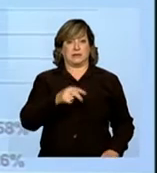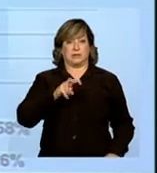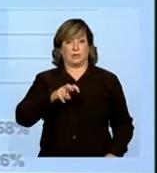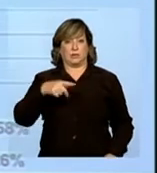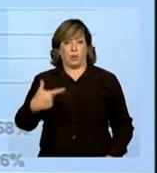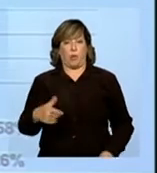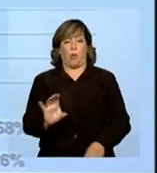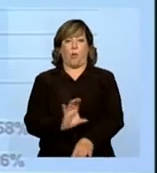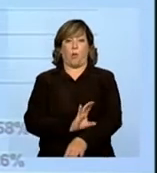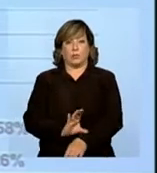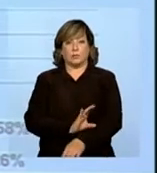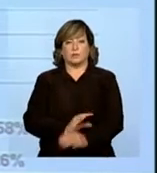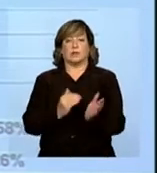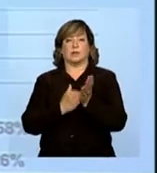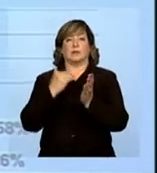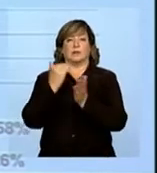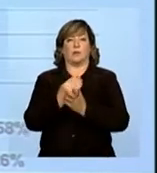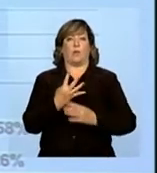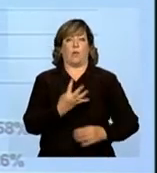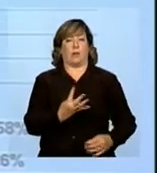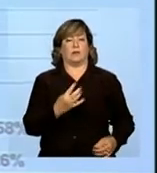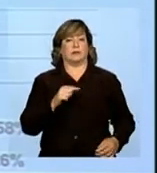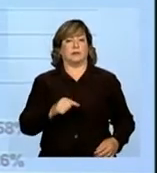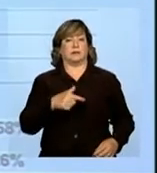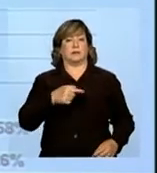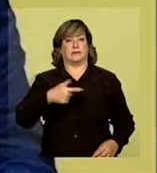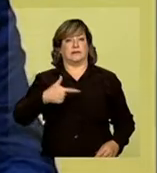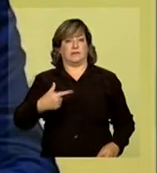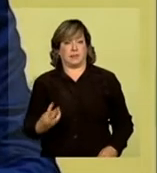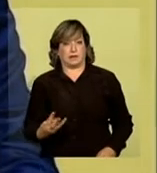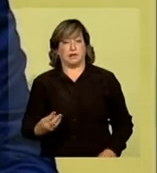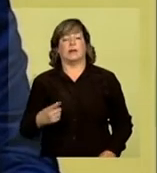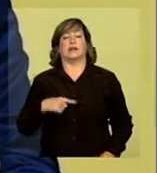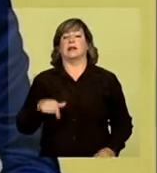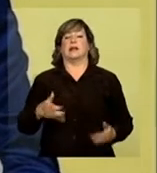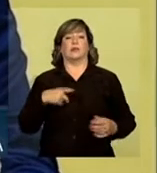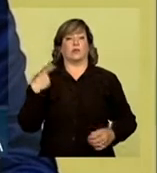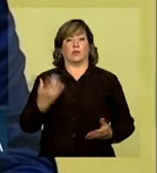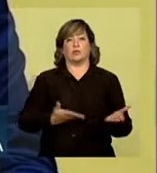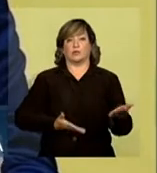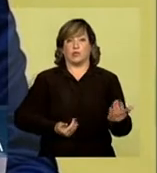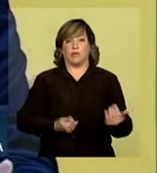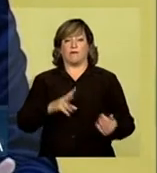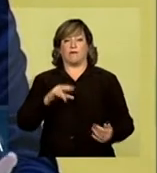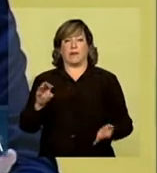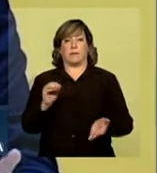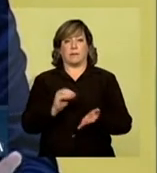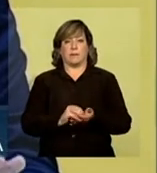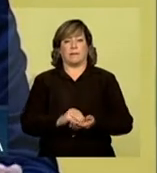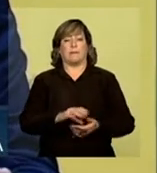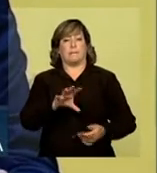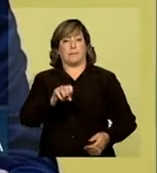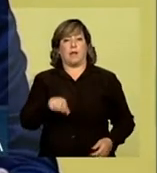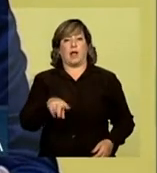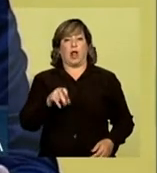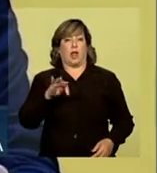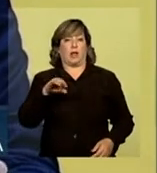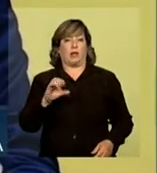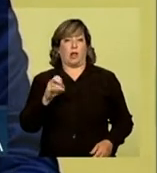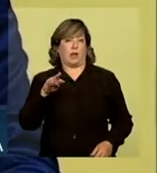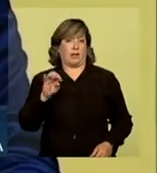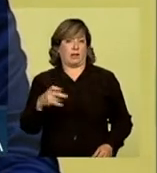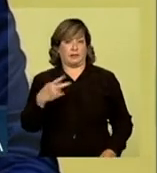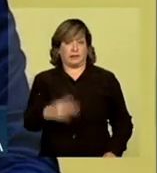3752 cursos 4.723 isso quer dizer que o jovem vai pegar a nota de corte dele